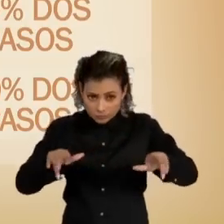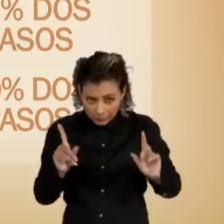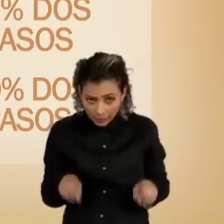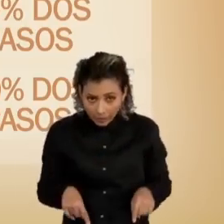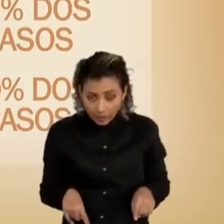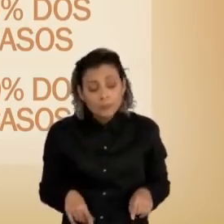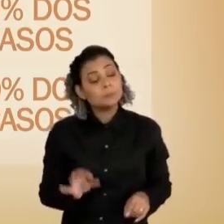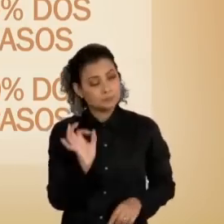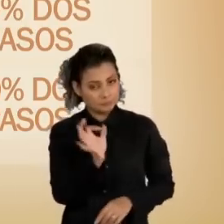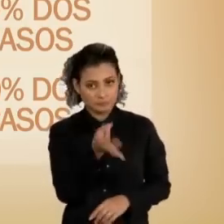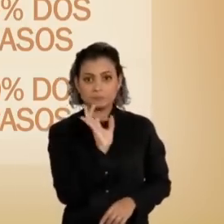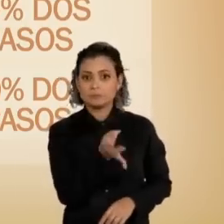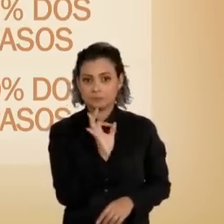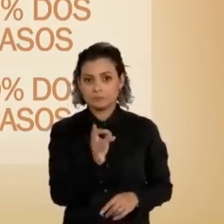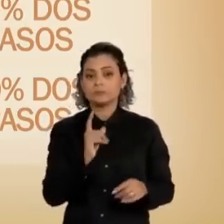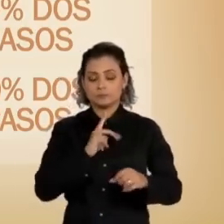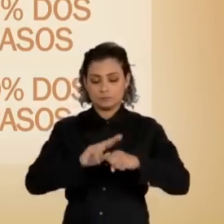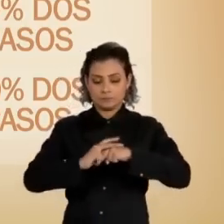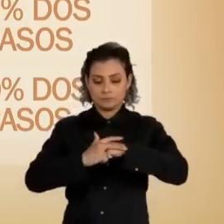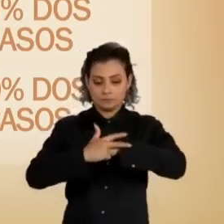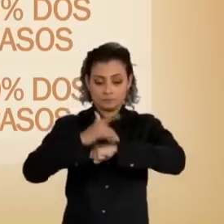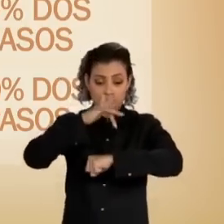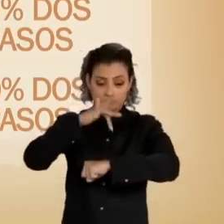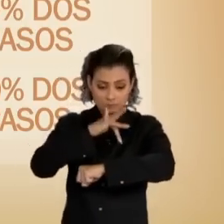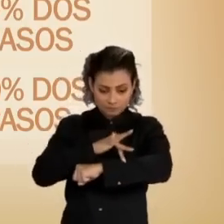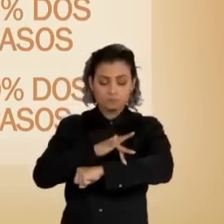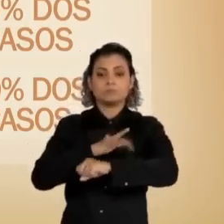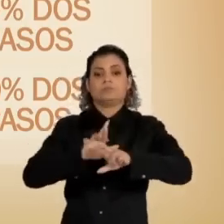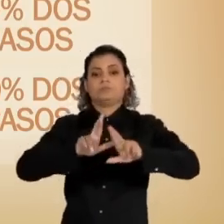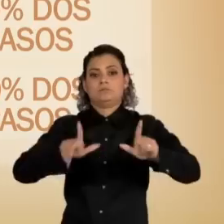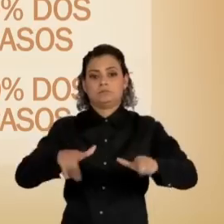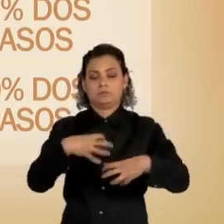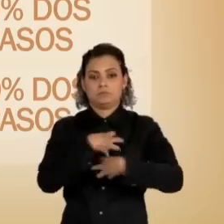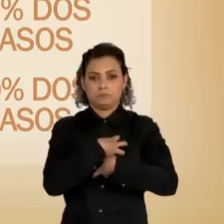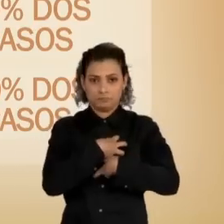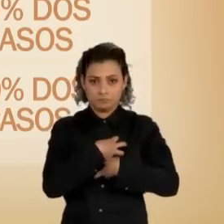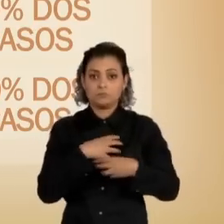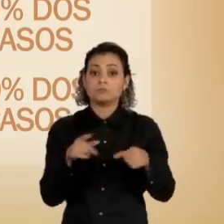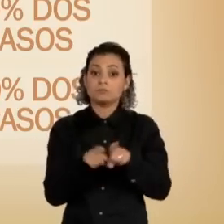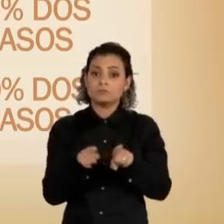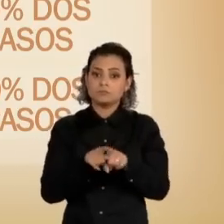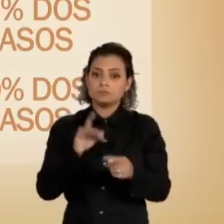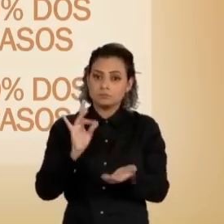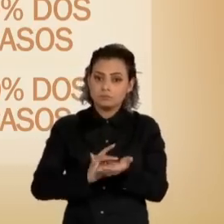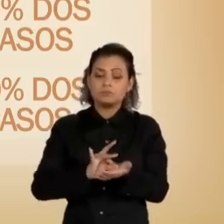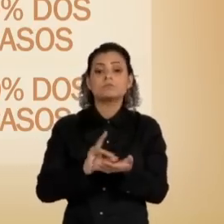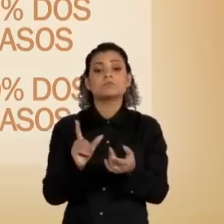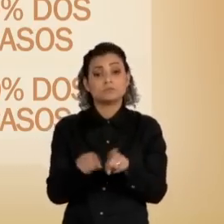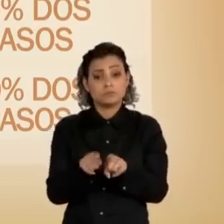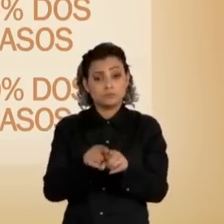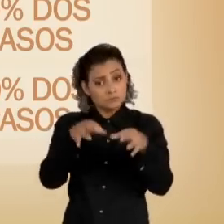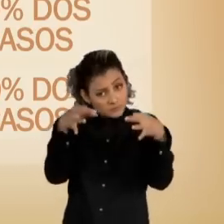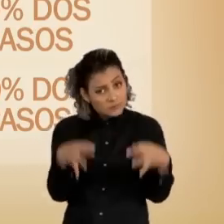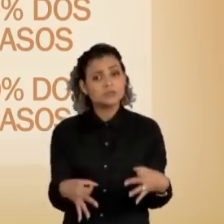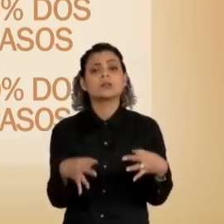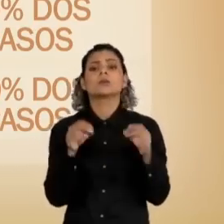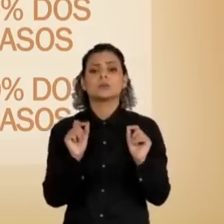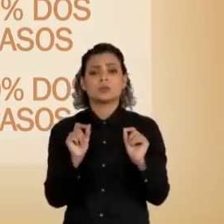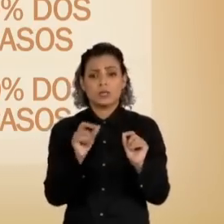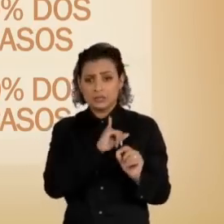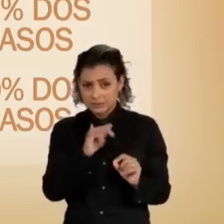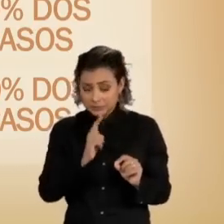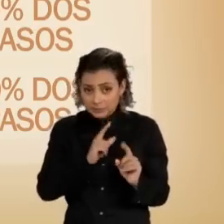Sim, elas são um pouco diferentes, mas é difícil para o médico, diante de um paciente, ter certeza se ele